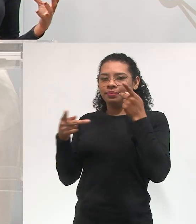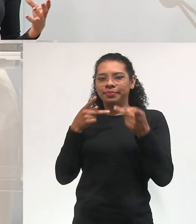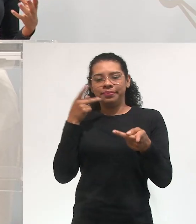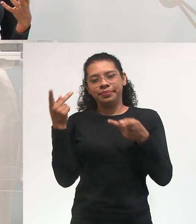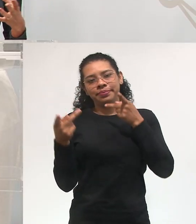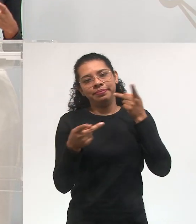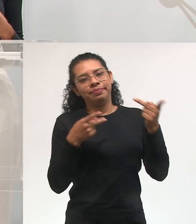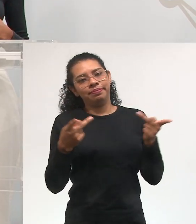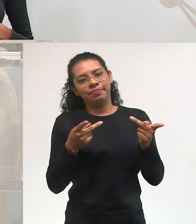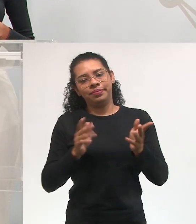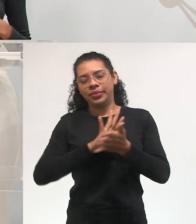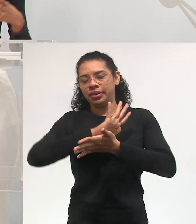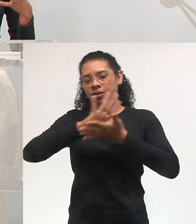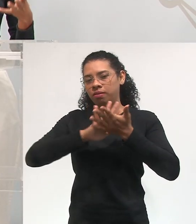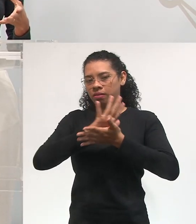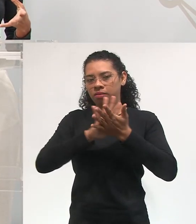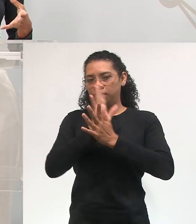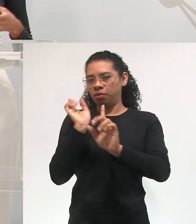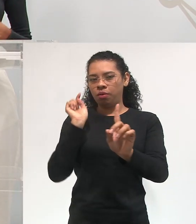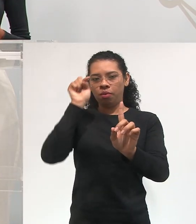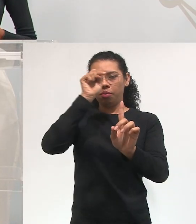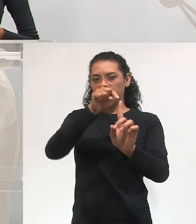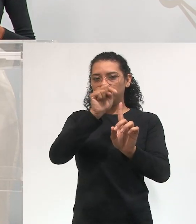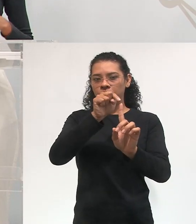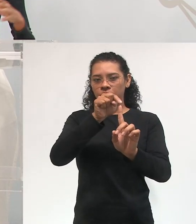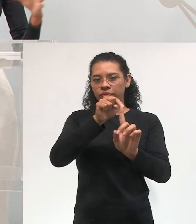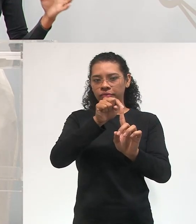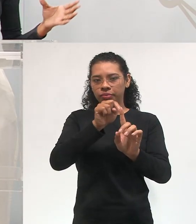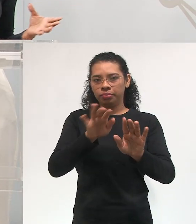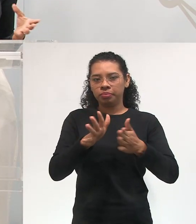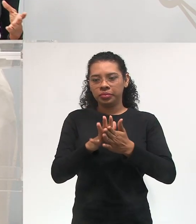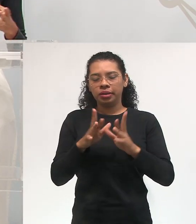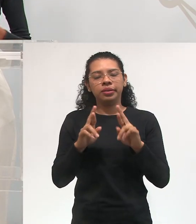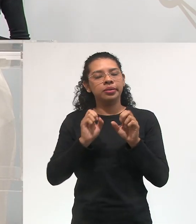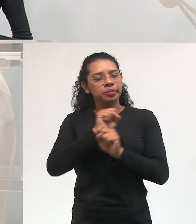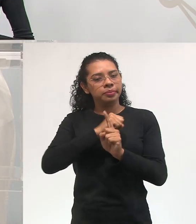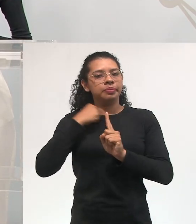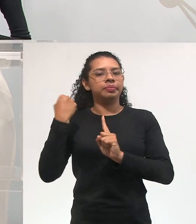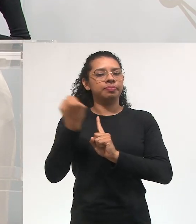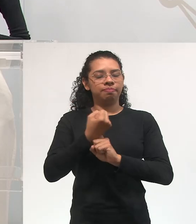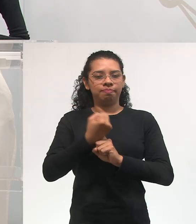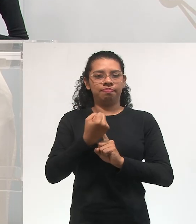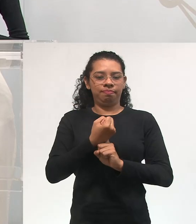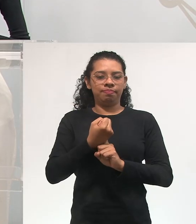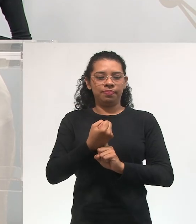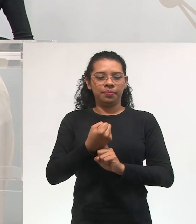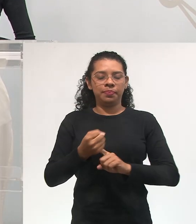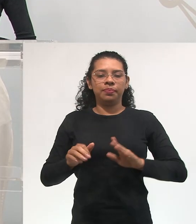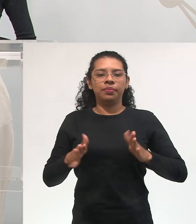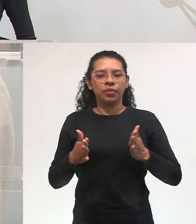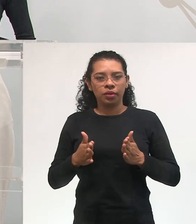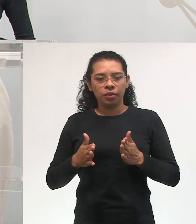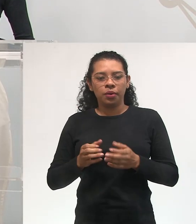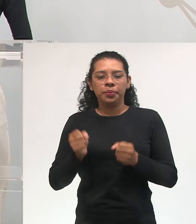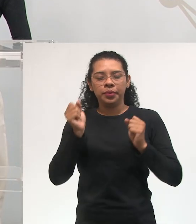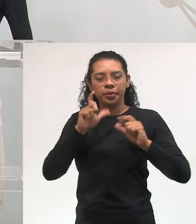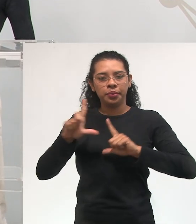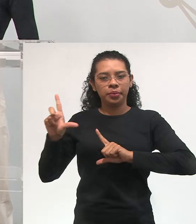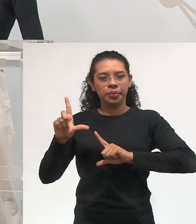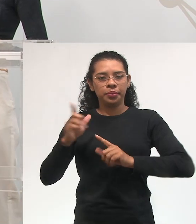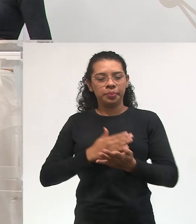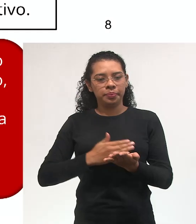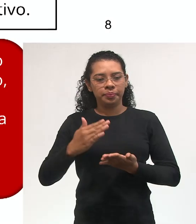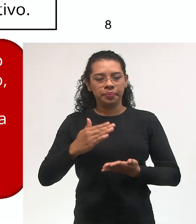algo mesmo objetivo, né, real da nossa sociedade. Então, vamos lá, vamos